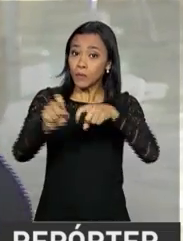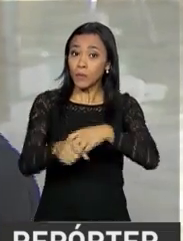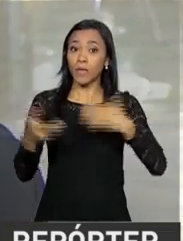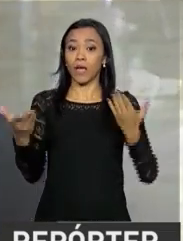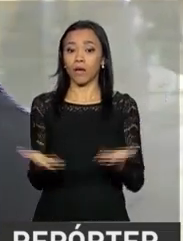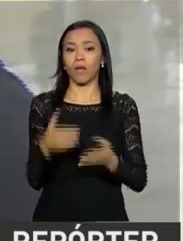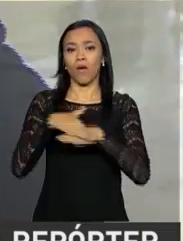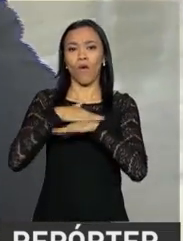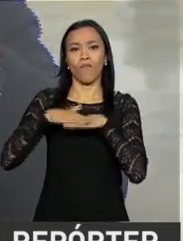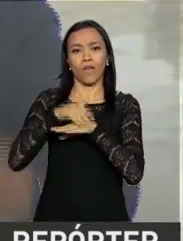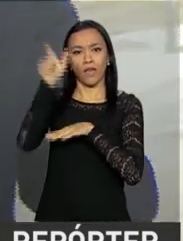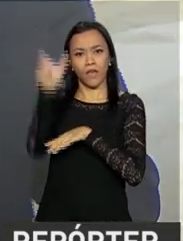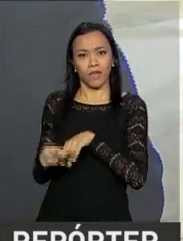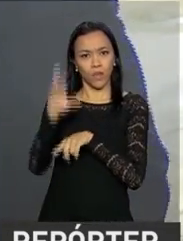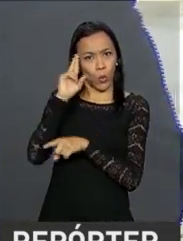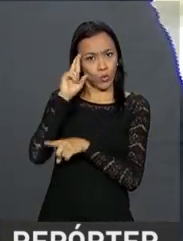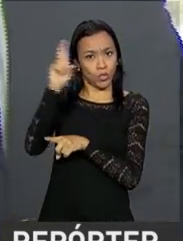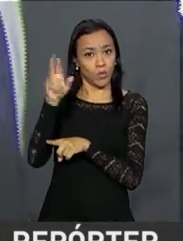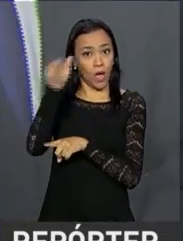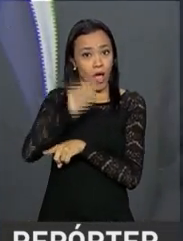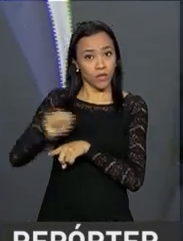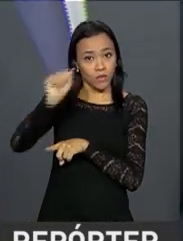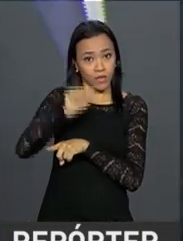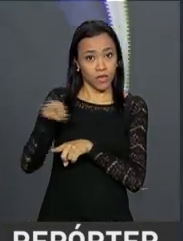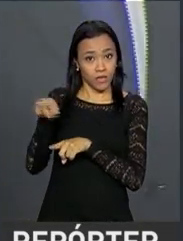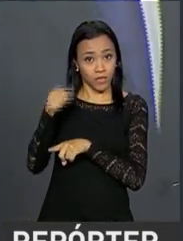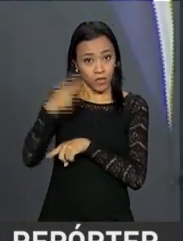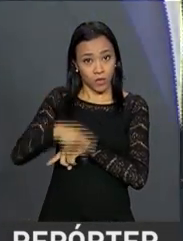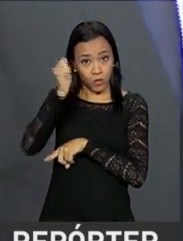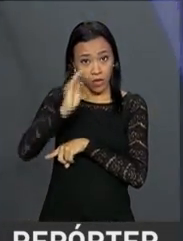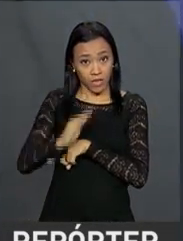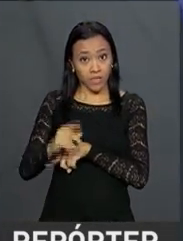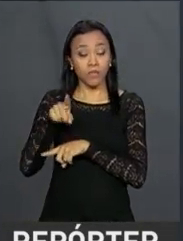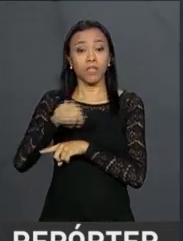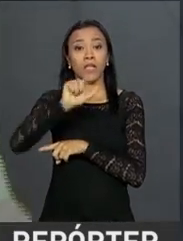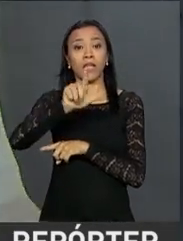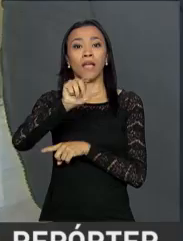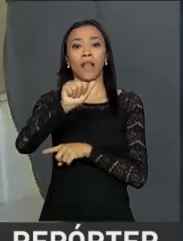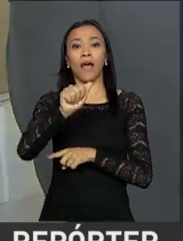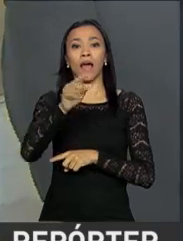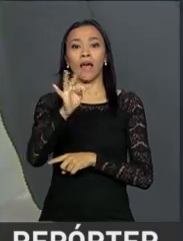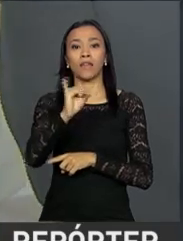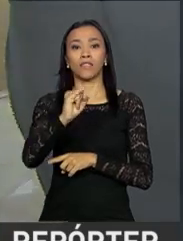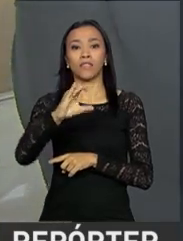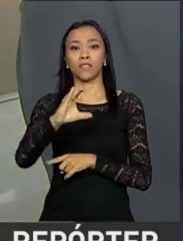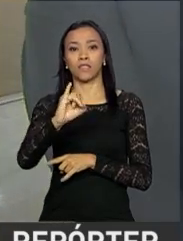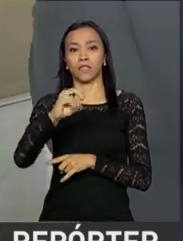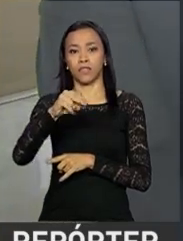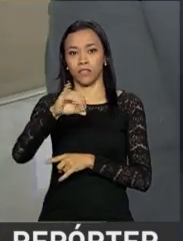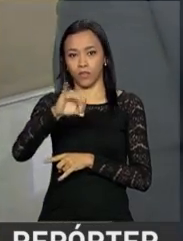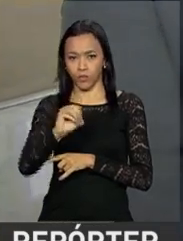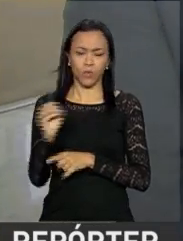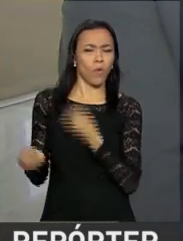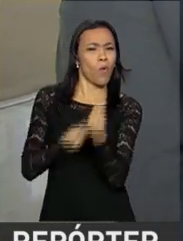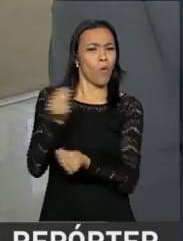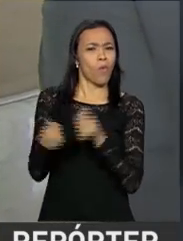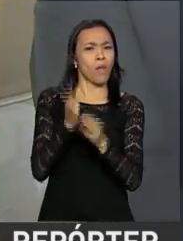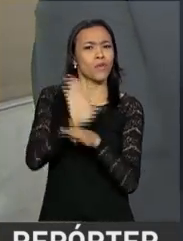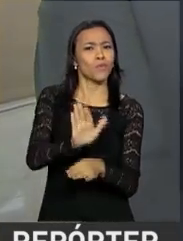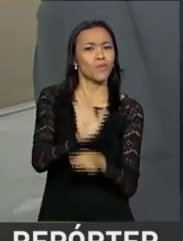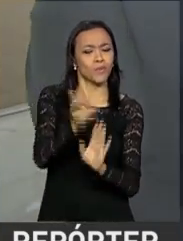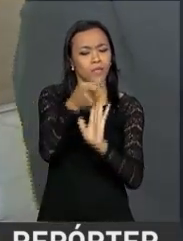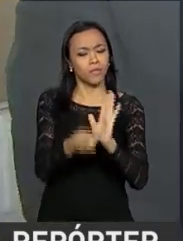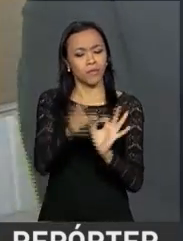diretor executivo da Associação Brasileira de Laticínios, Marcelo Costa Martins. Marcelo, de que maneira esse plano ajuda a